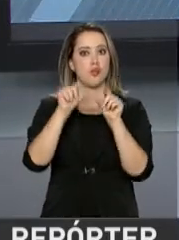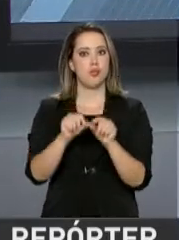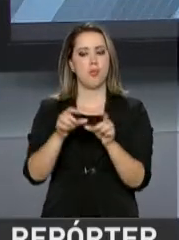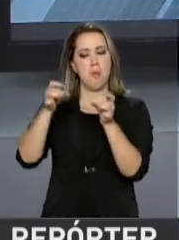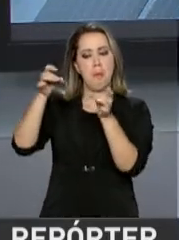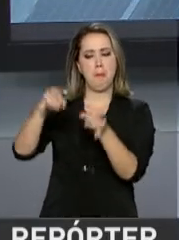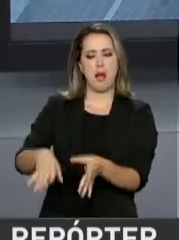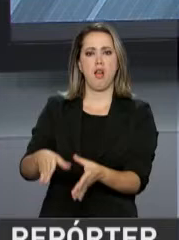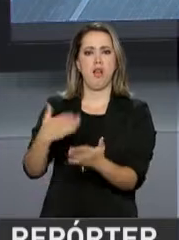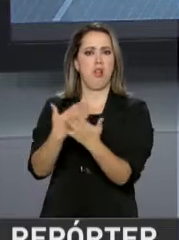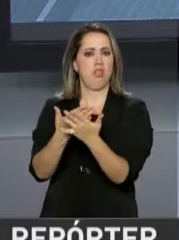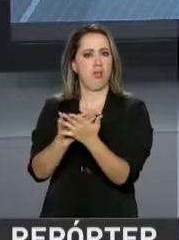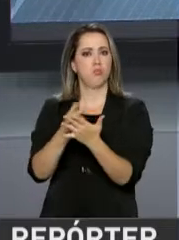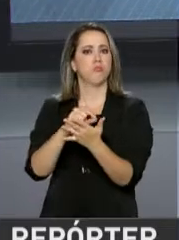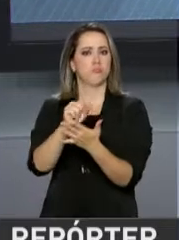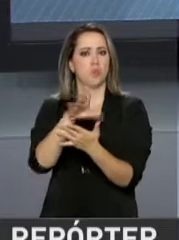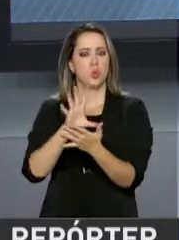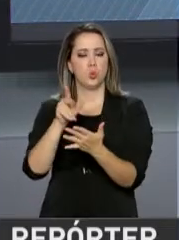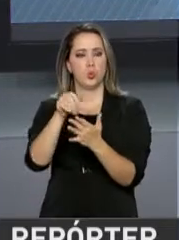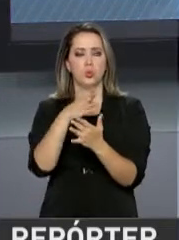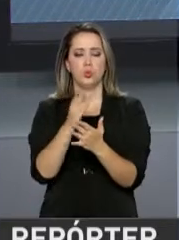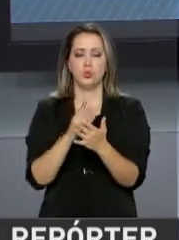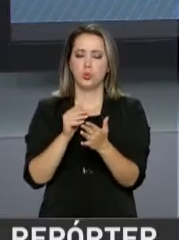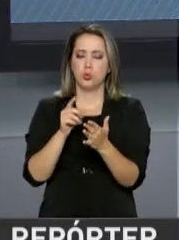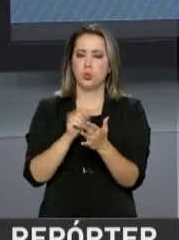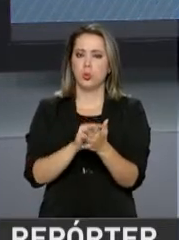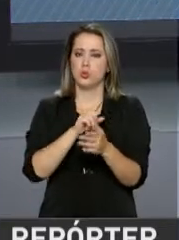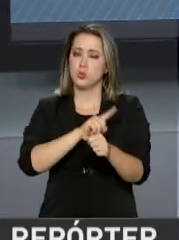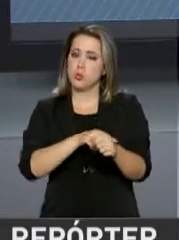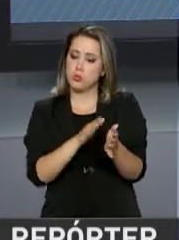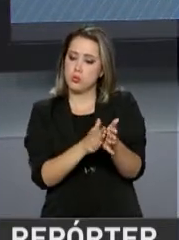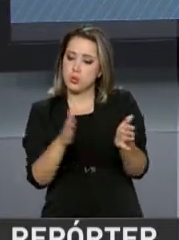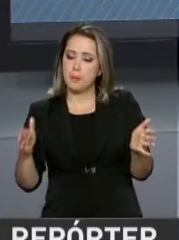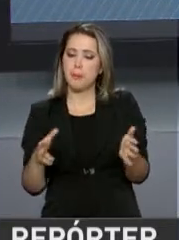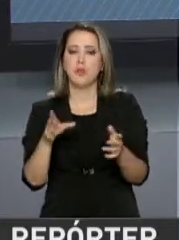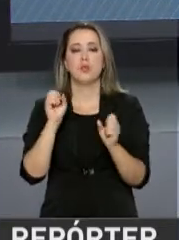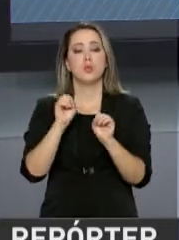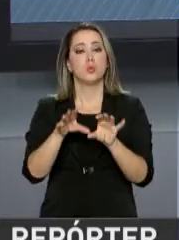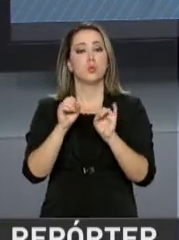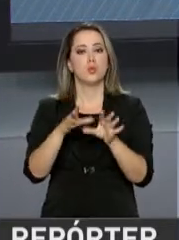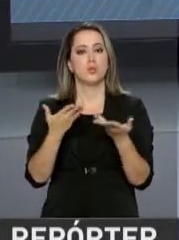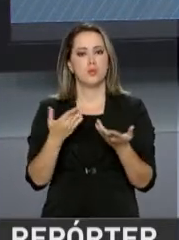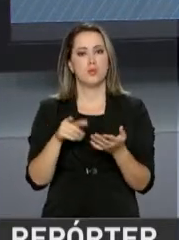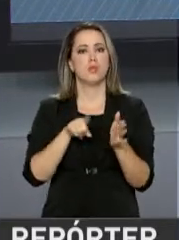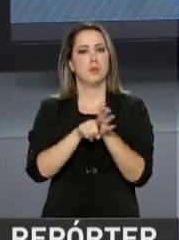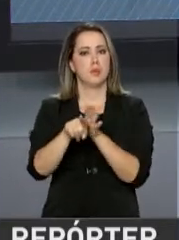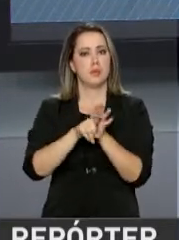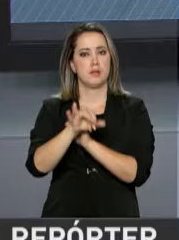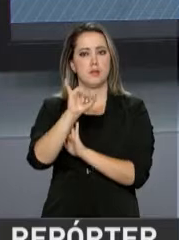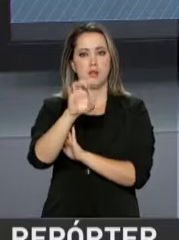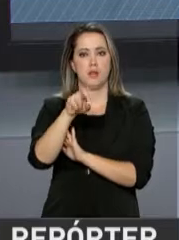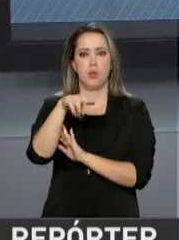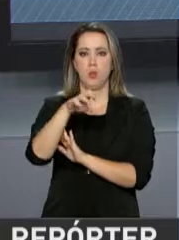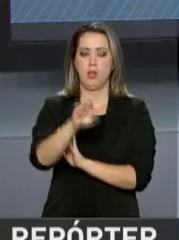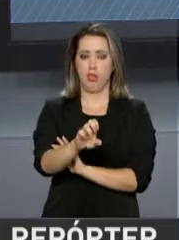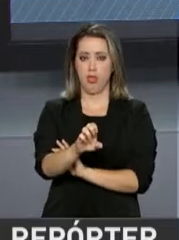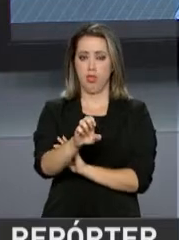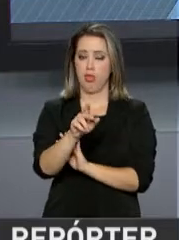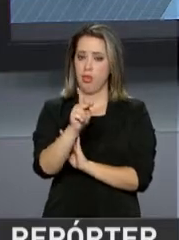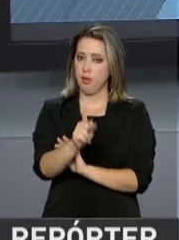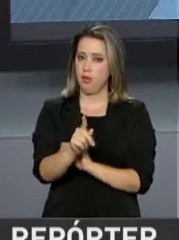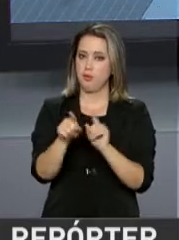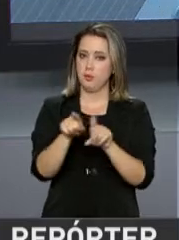evasão escolar em todas as etapas do ensino o levantamento é do inep instituto nacional de estudos e pesquisas educacionais anísio